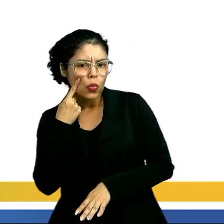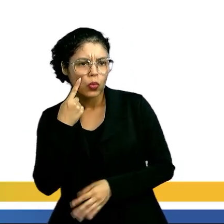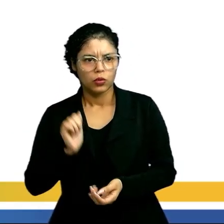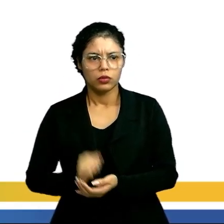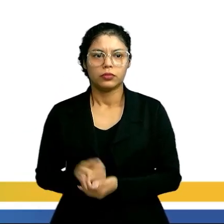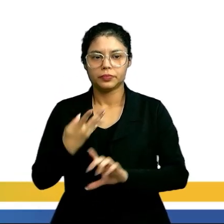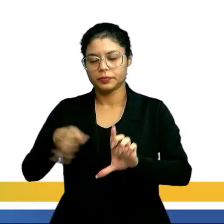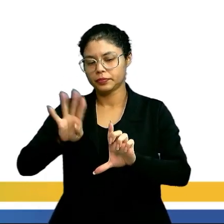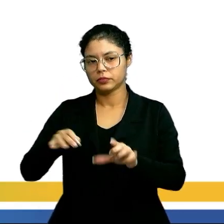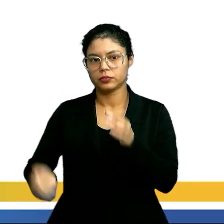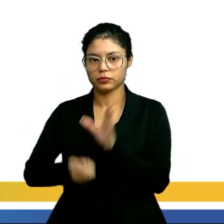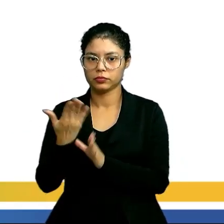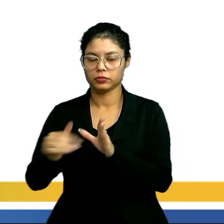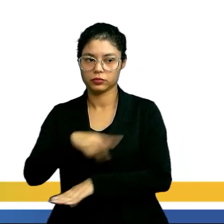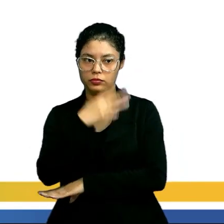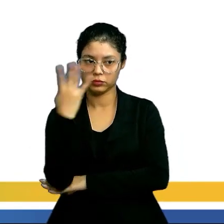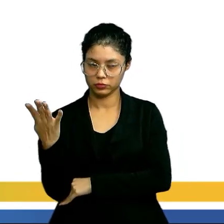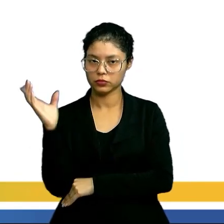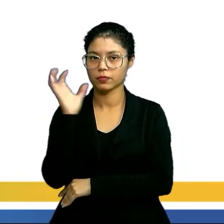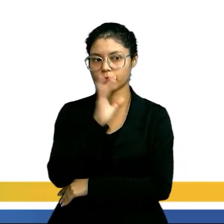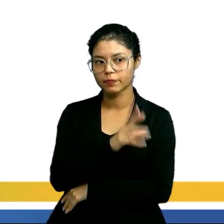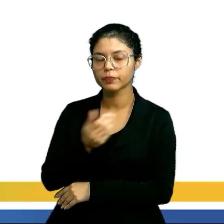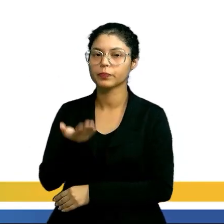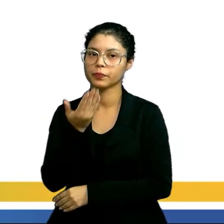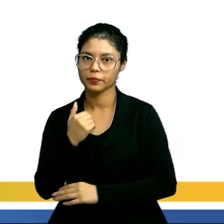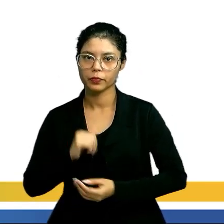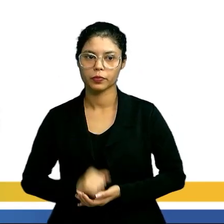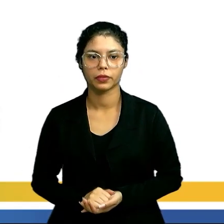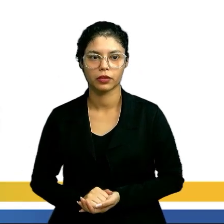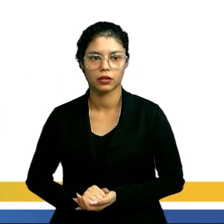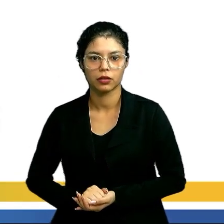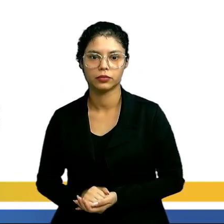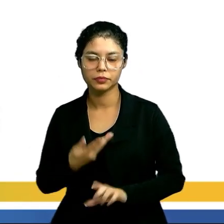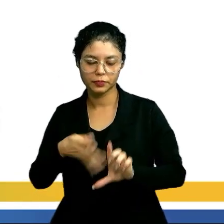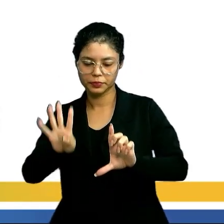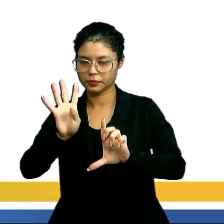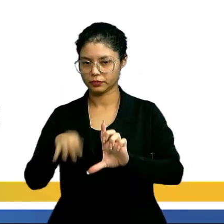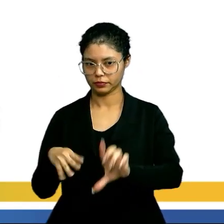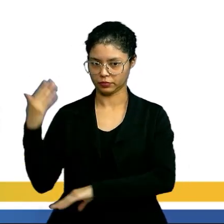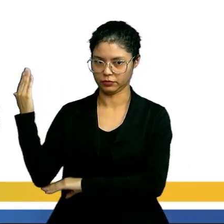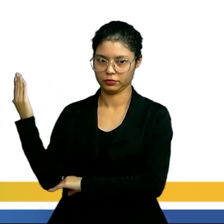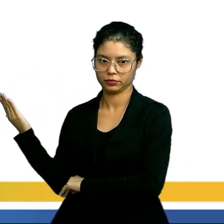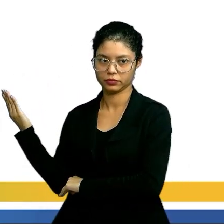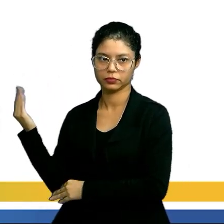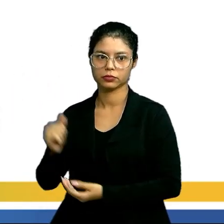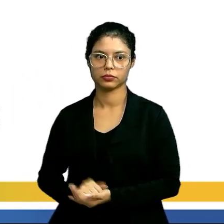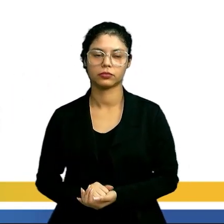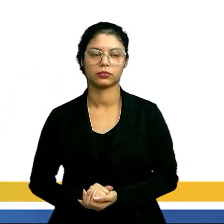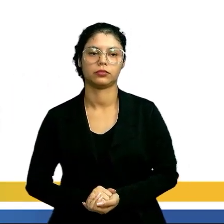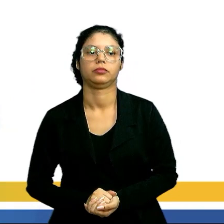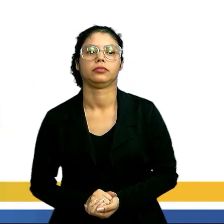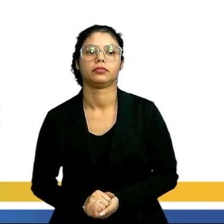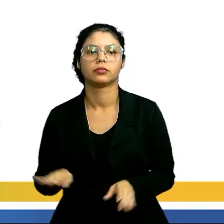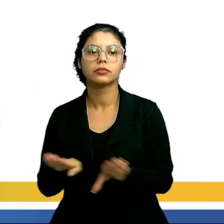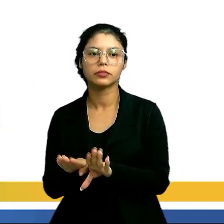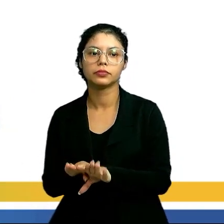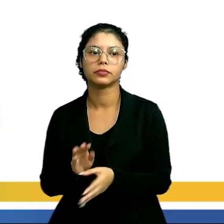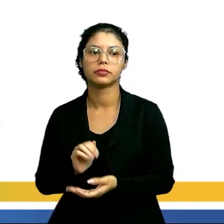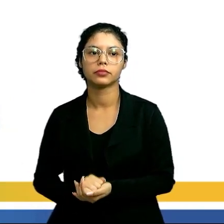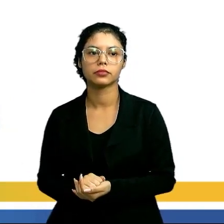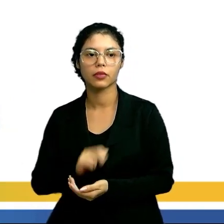chamamos de força normal. Essa força normal ela é atribuída devido à resistência do ar, ou como podemos também chamar de força